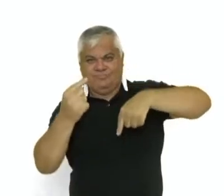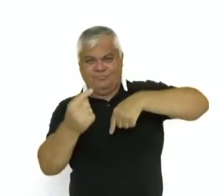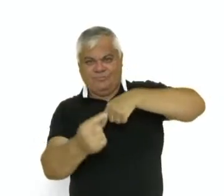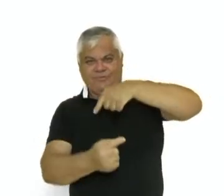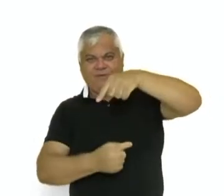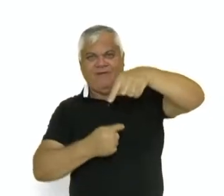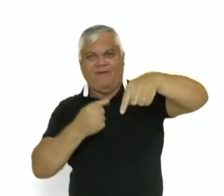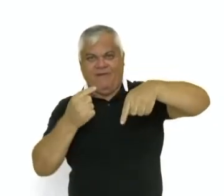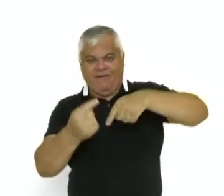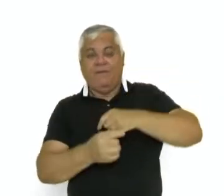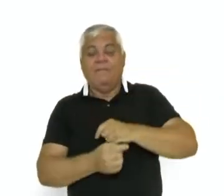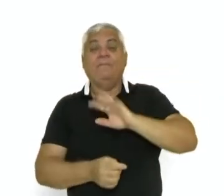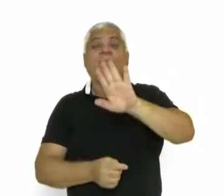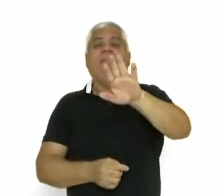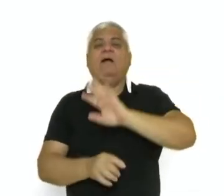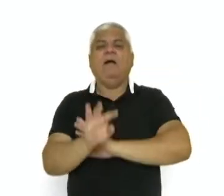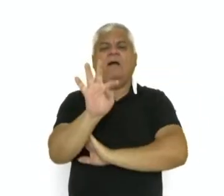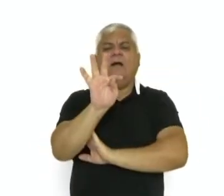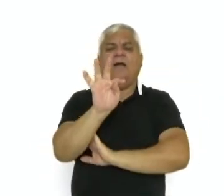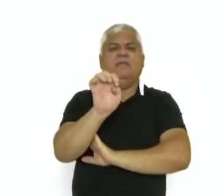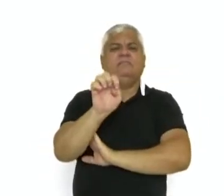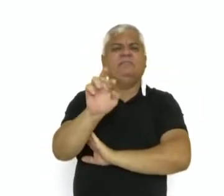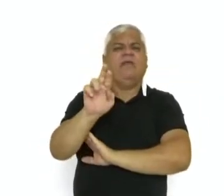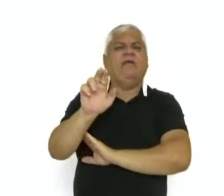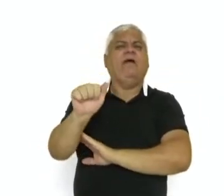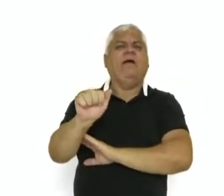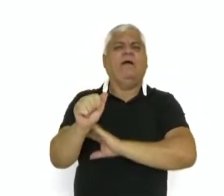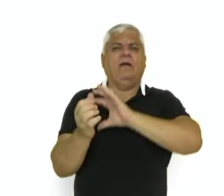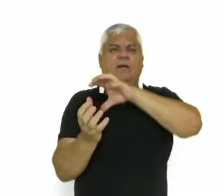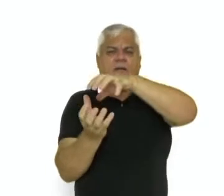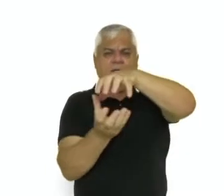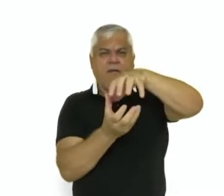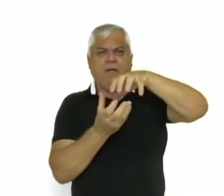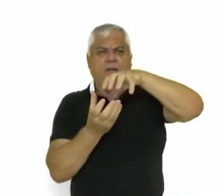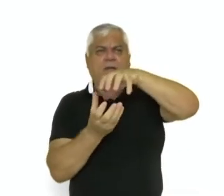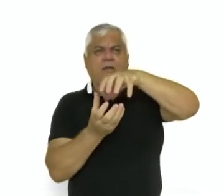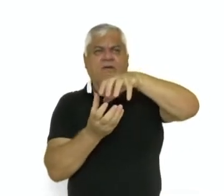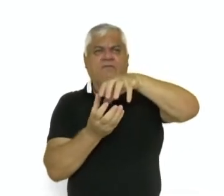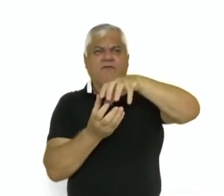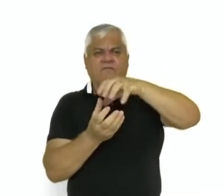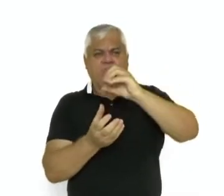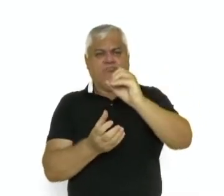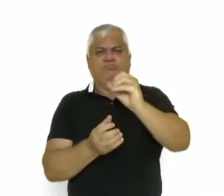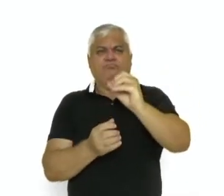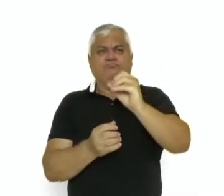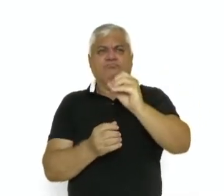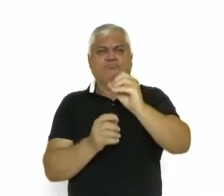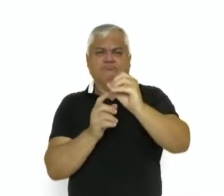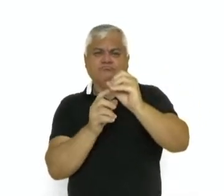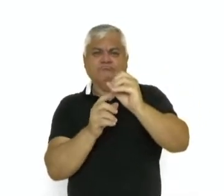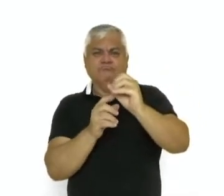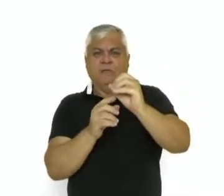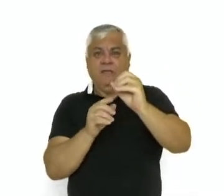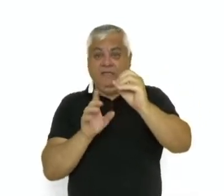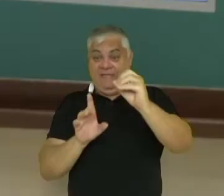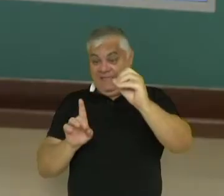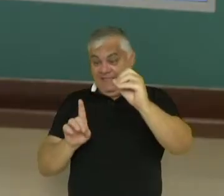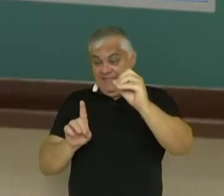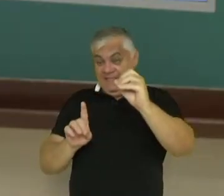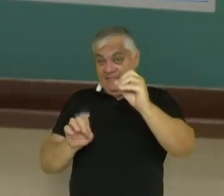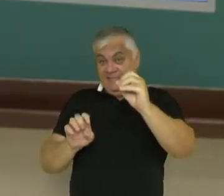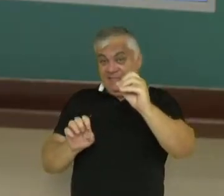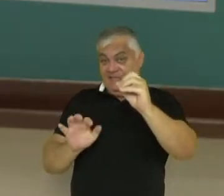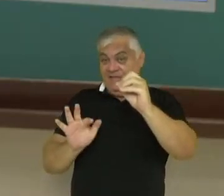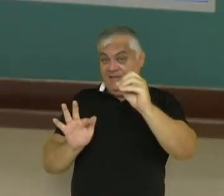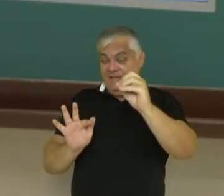A Terra ficava no centro do centro do deferente. Na verdade, não no centro. Na realidade,